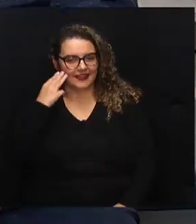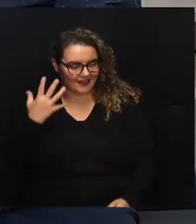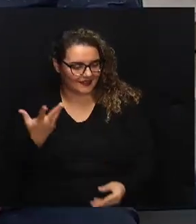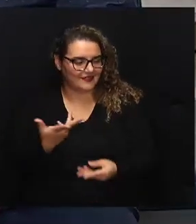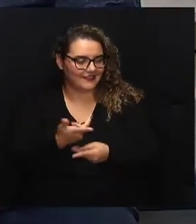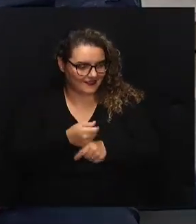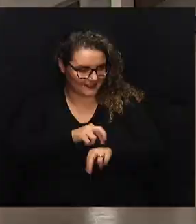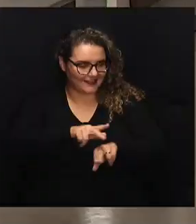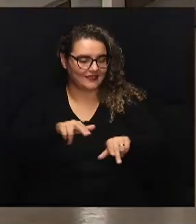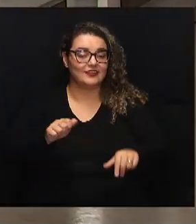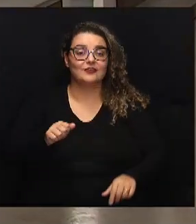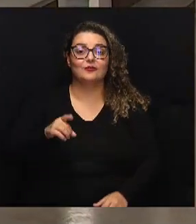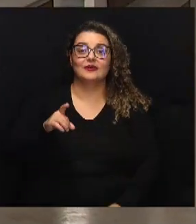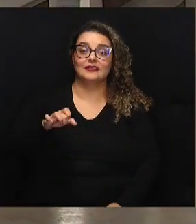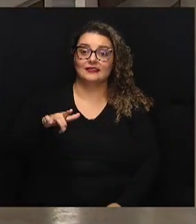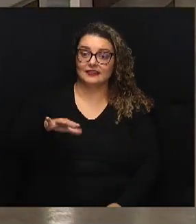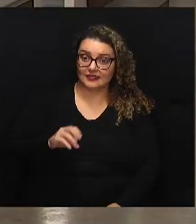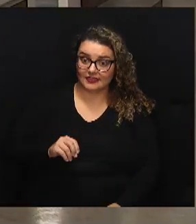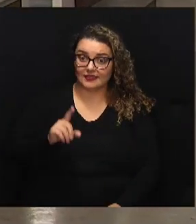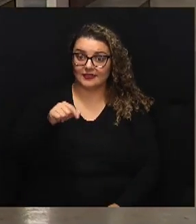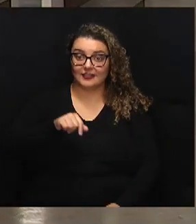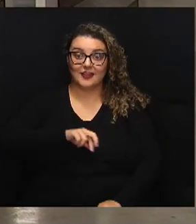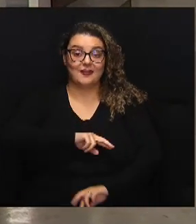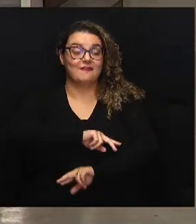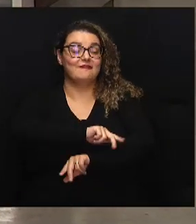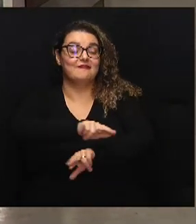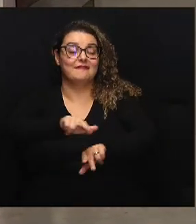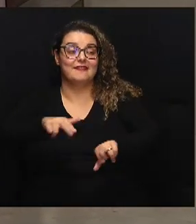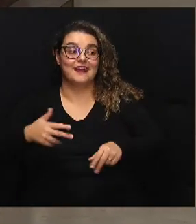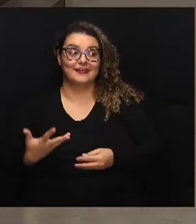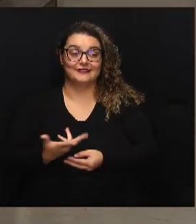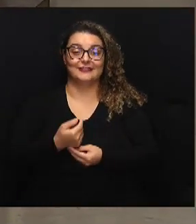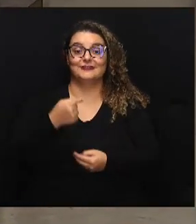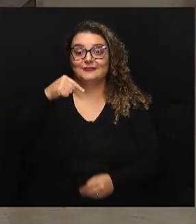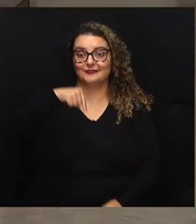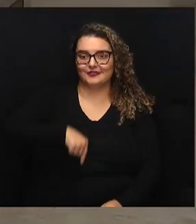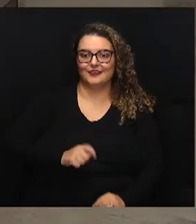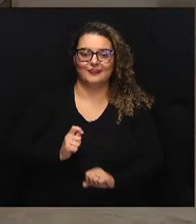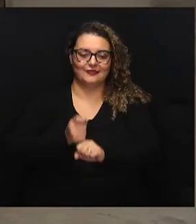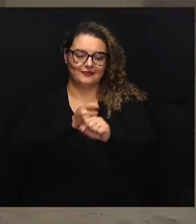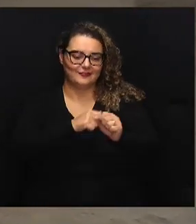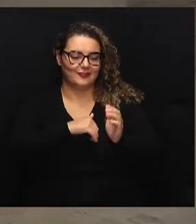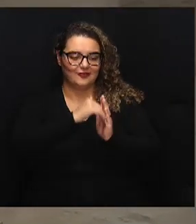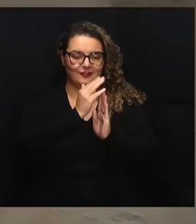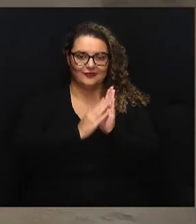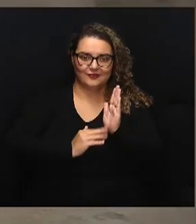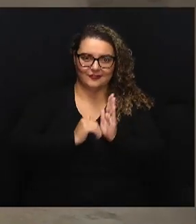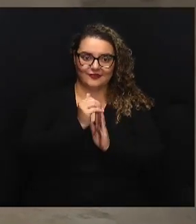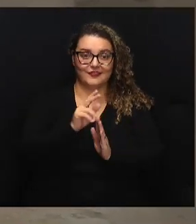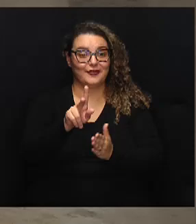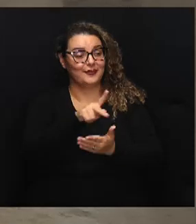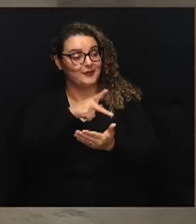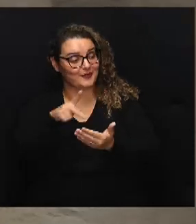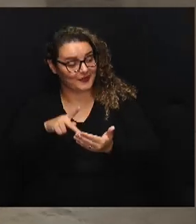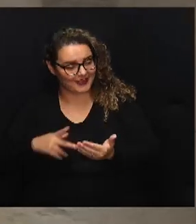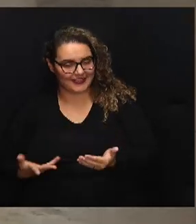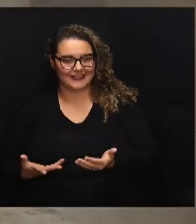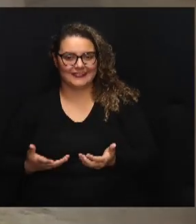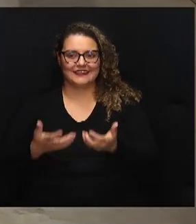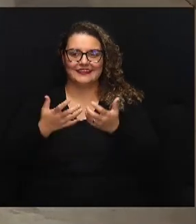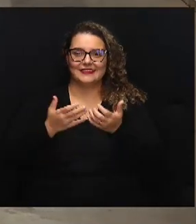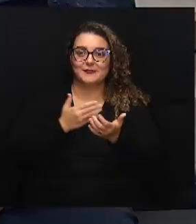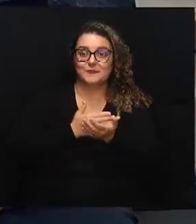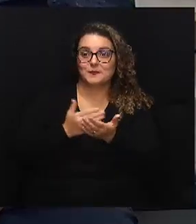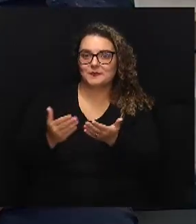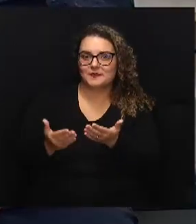né? E o Adélio, ele é um multiartista, né? É um escultor, é um pintor, é um poeta. E eu queria que a gente